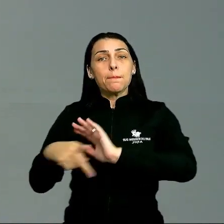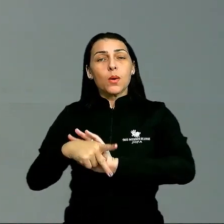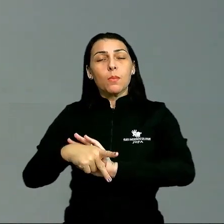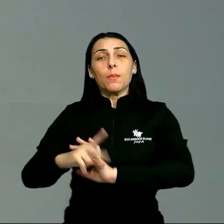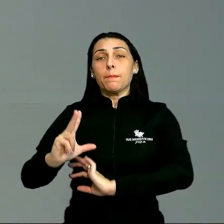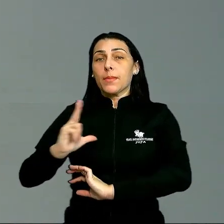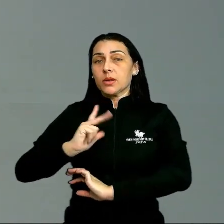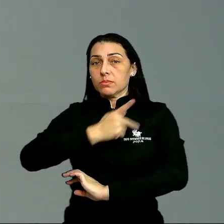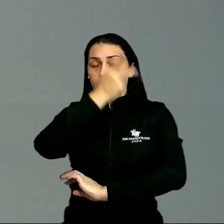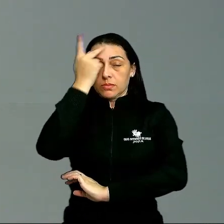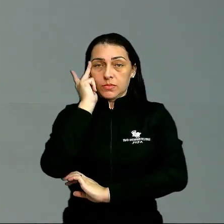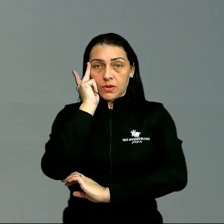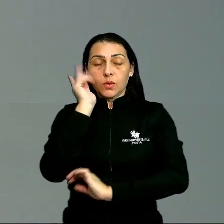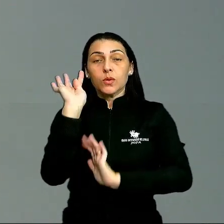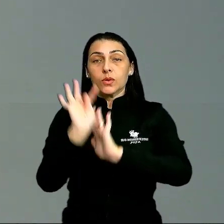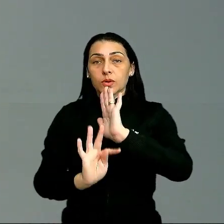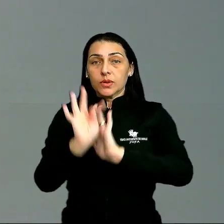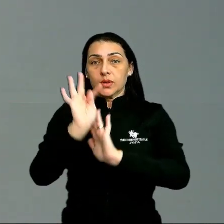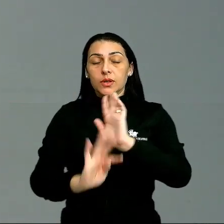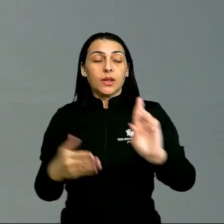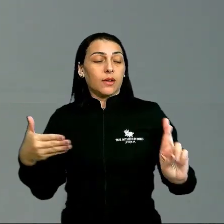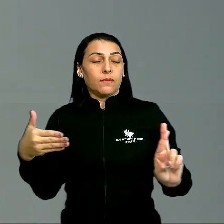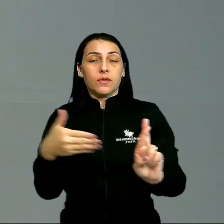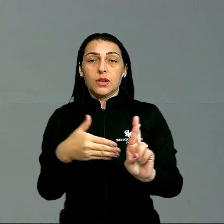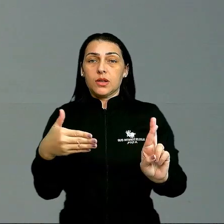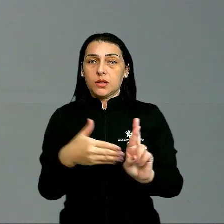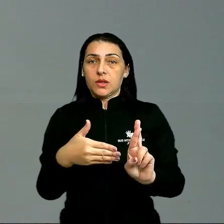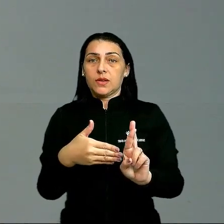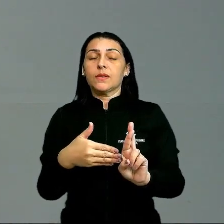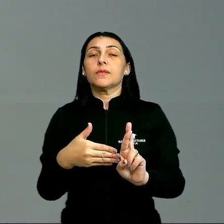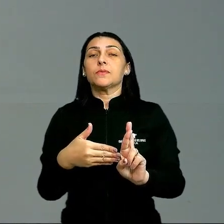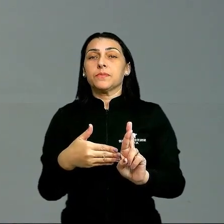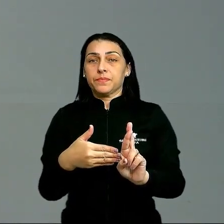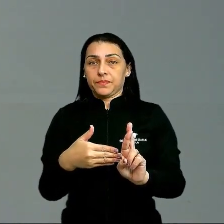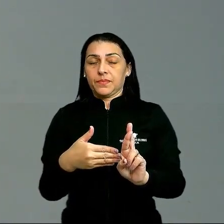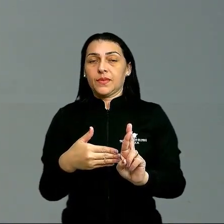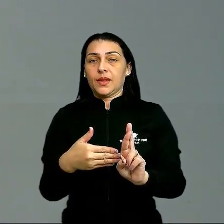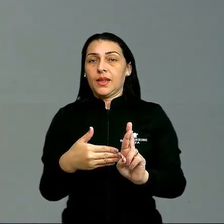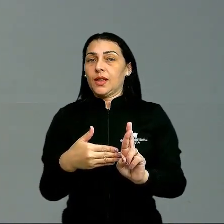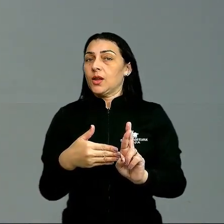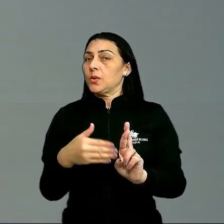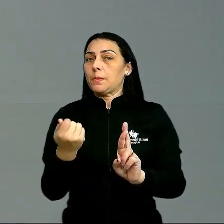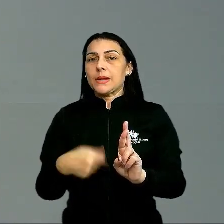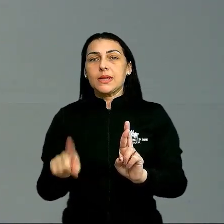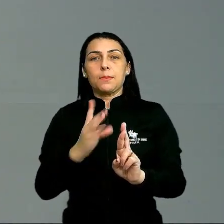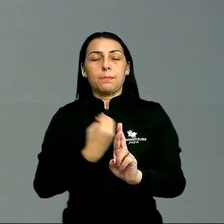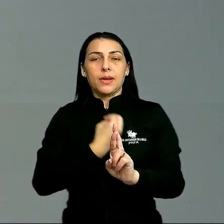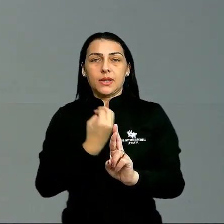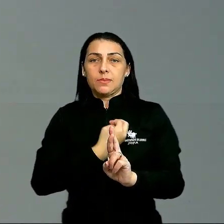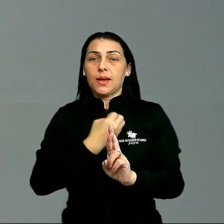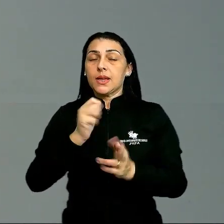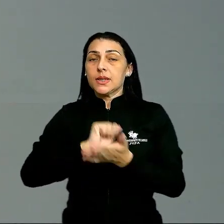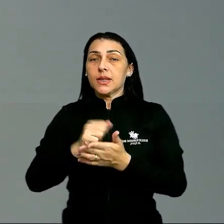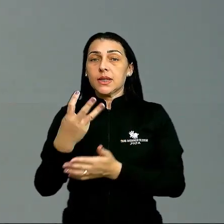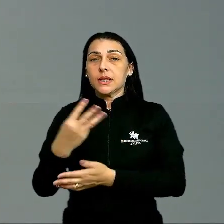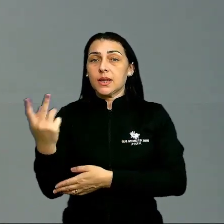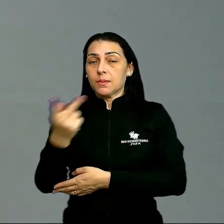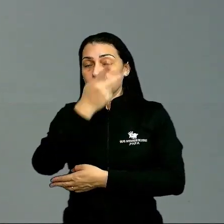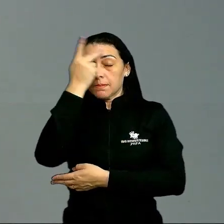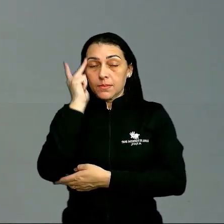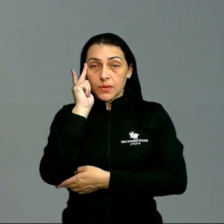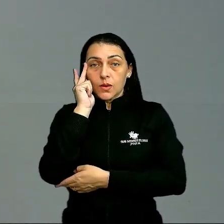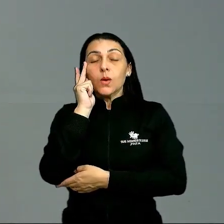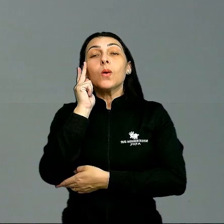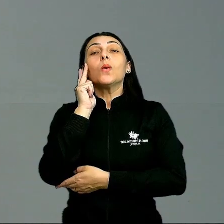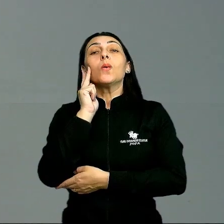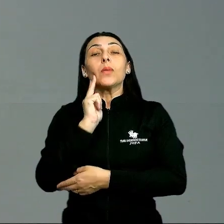pessoal. Enquanto o texto da linguagem referencial era extremamente impessoal, escrito em terceira pessoa, o